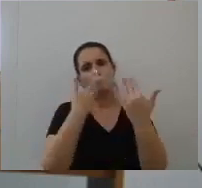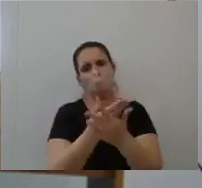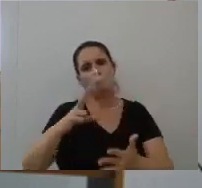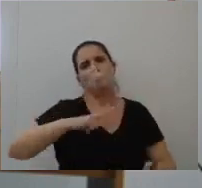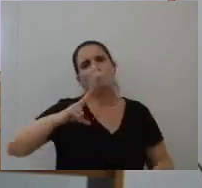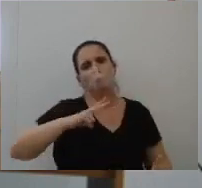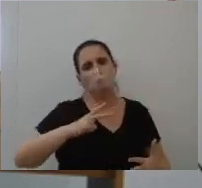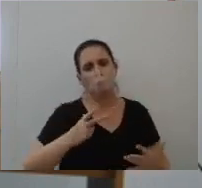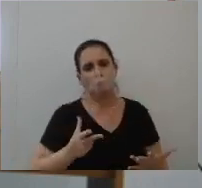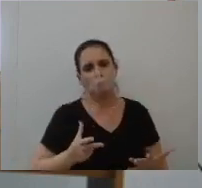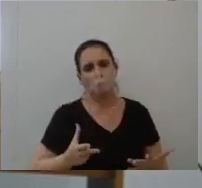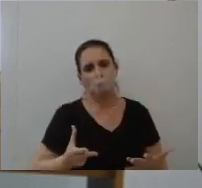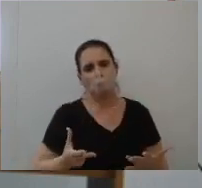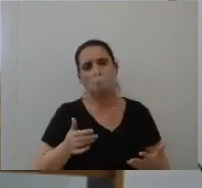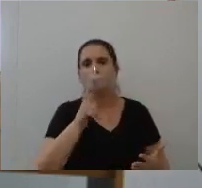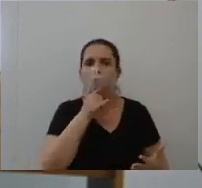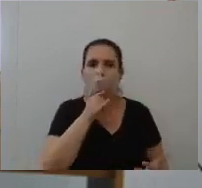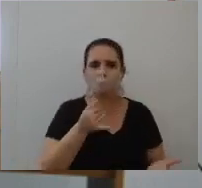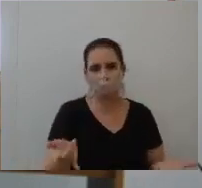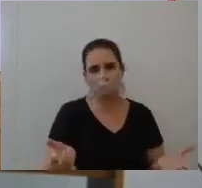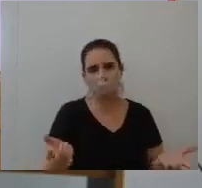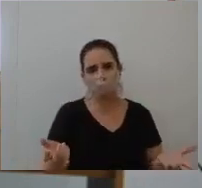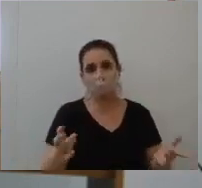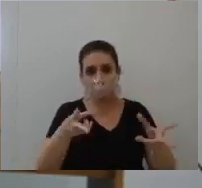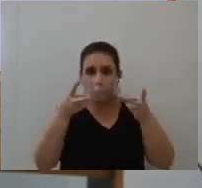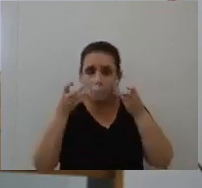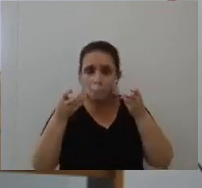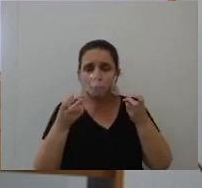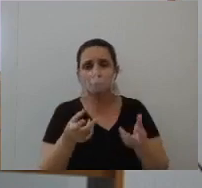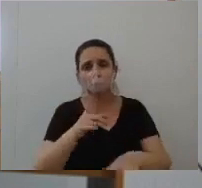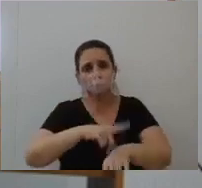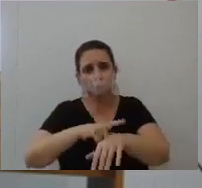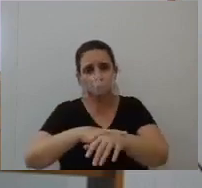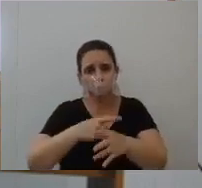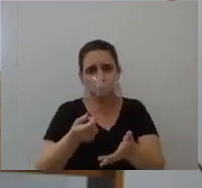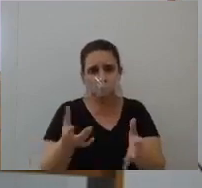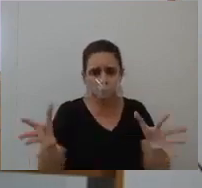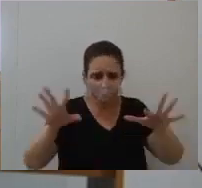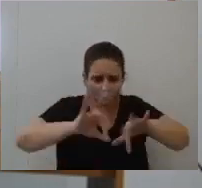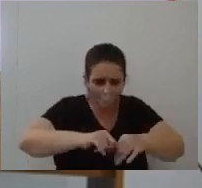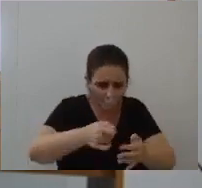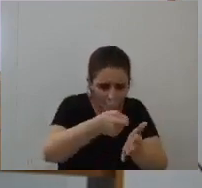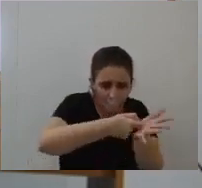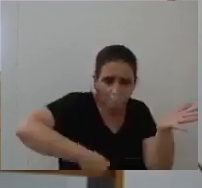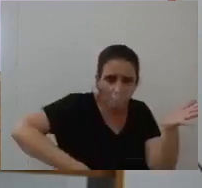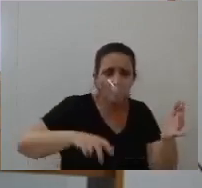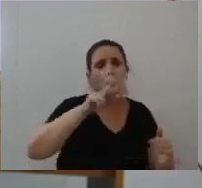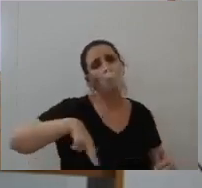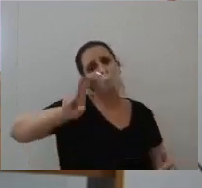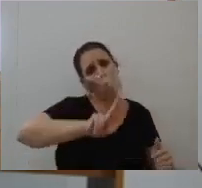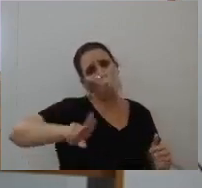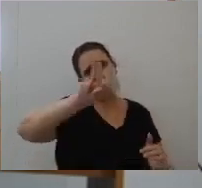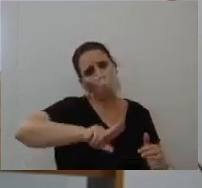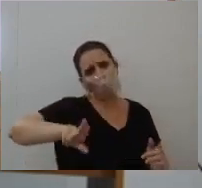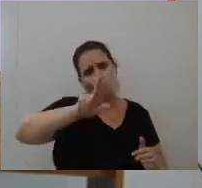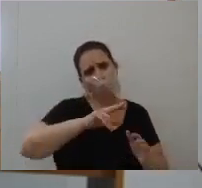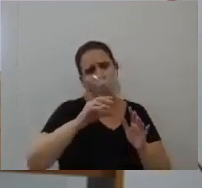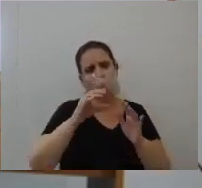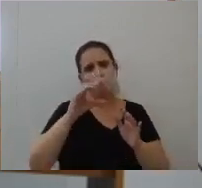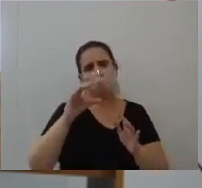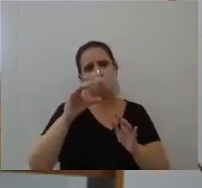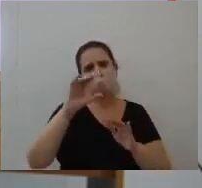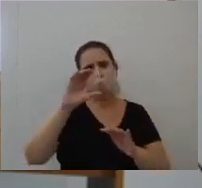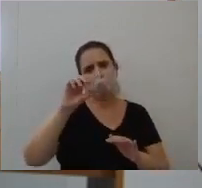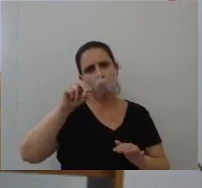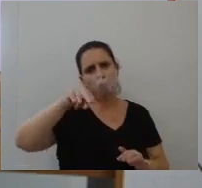rede privada, por exemplo. Percebe? Lá na hora da conclusão, eu utilizo as conjunções finais, com